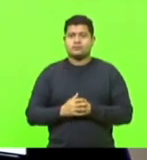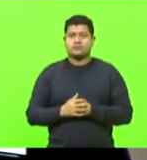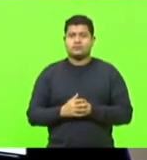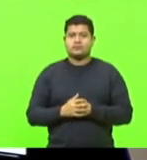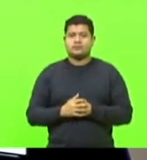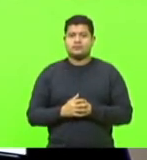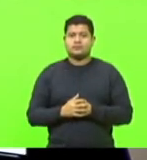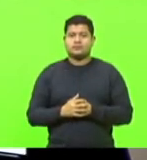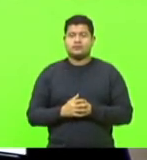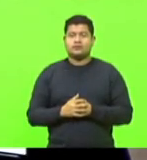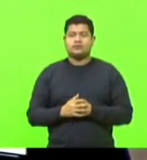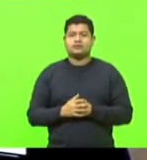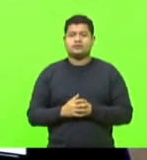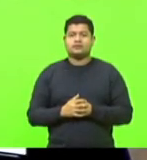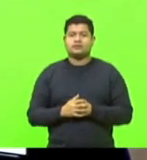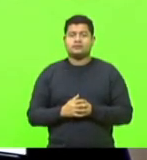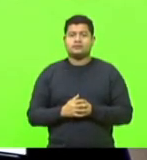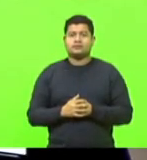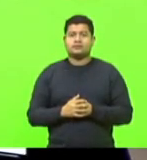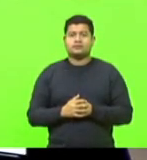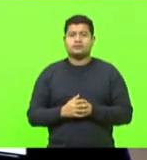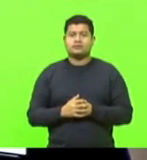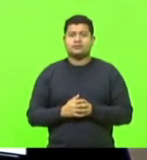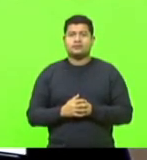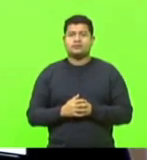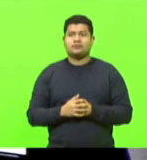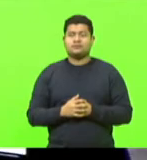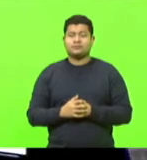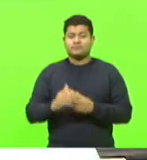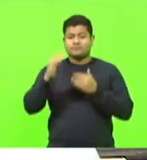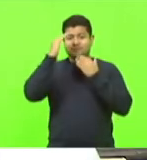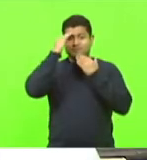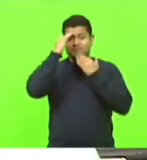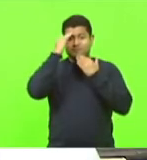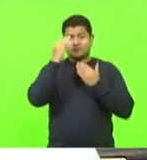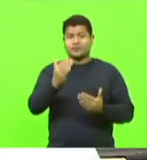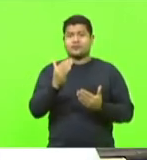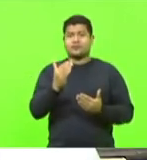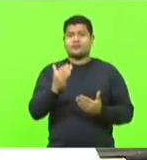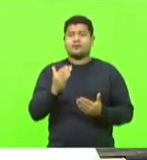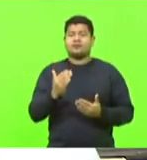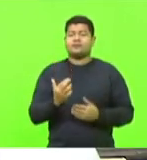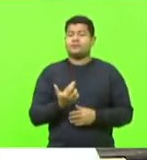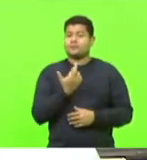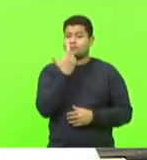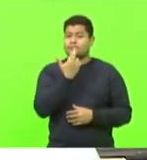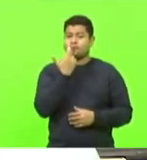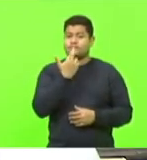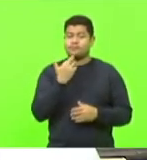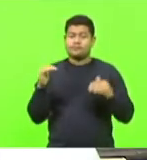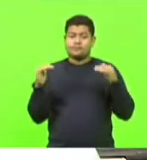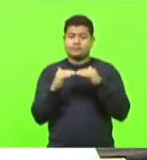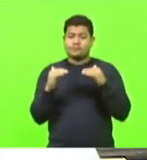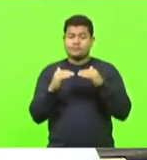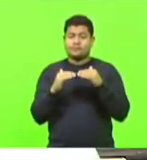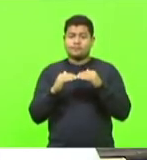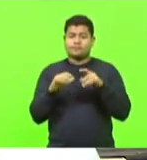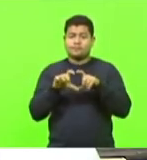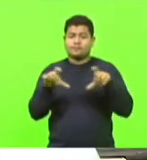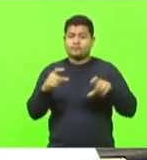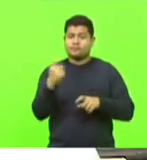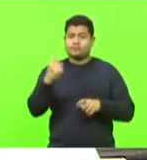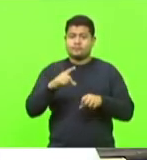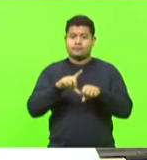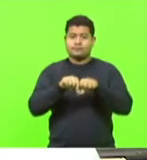ata. Muito obrigado, deputado Rodrigo Minotto. Em consonância com o parágrafo 1º do artigo